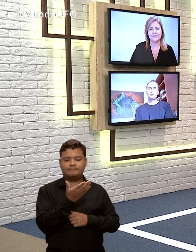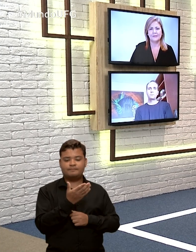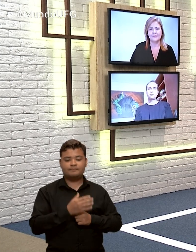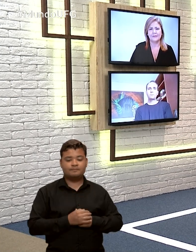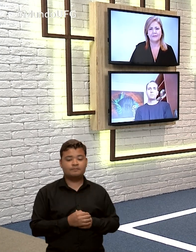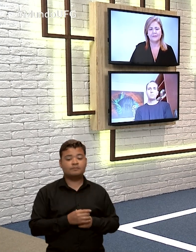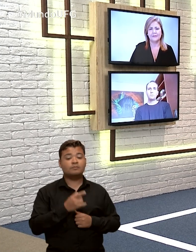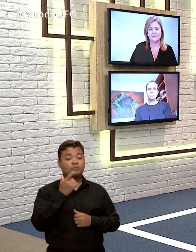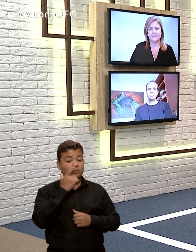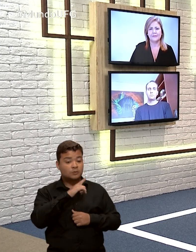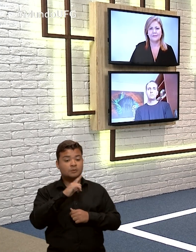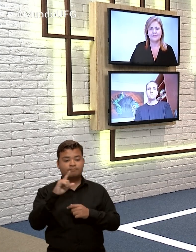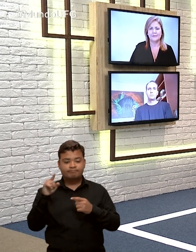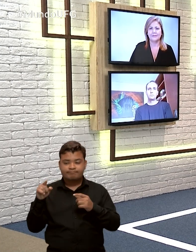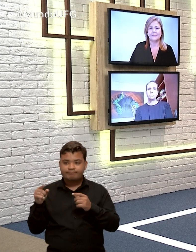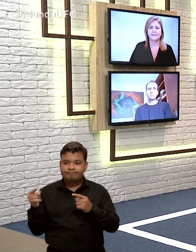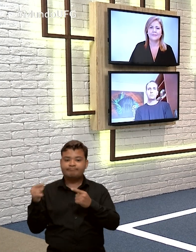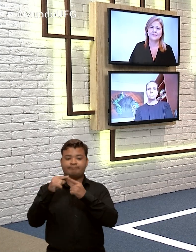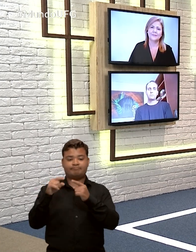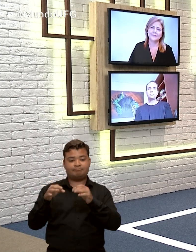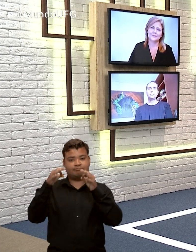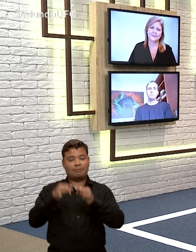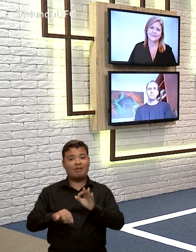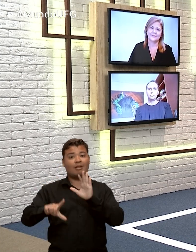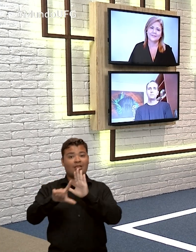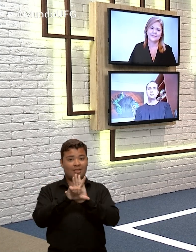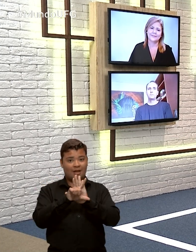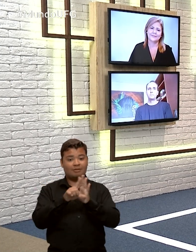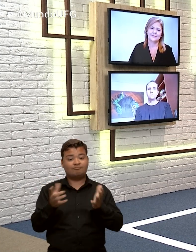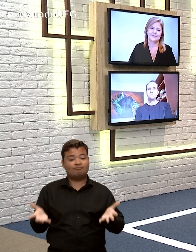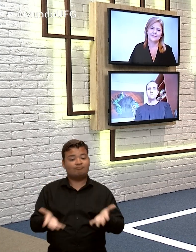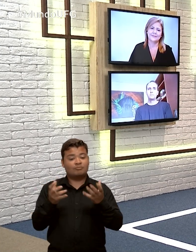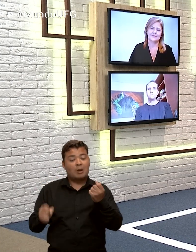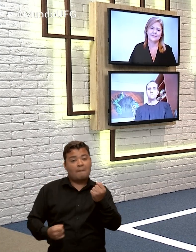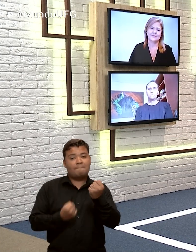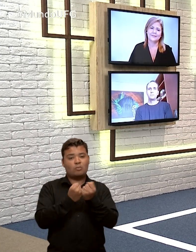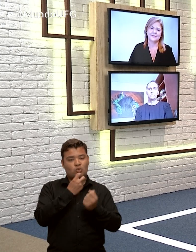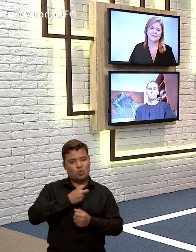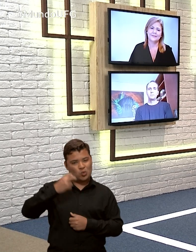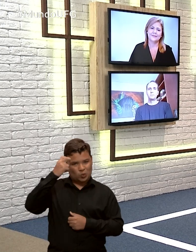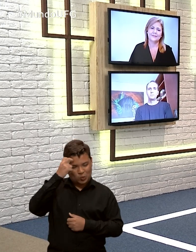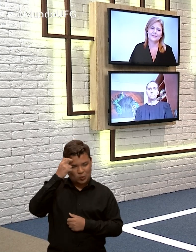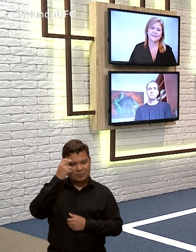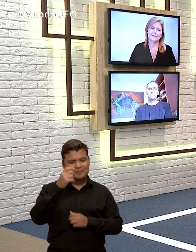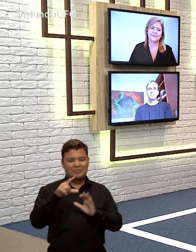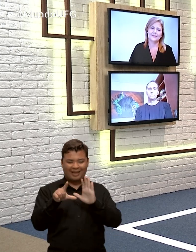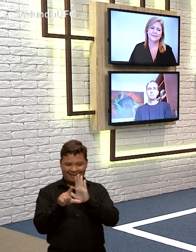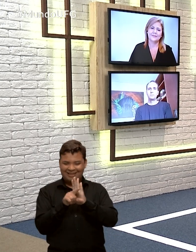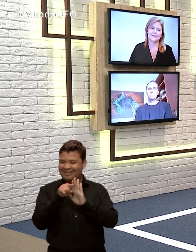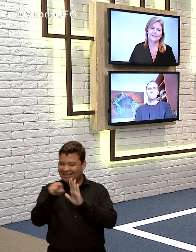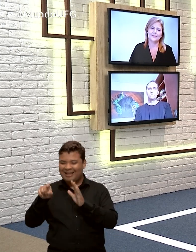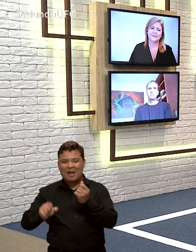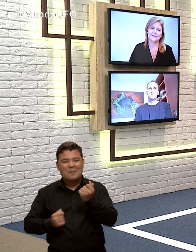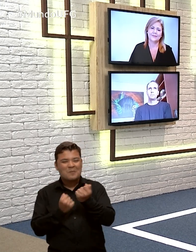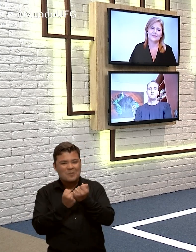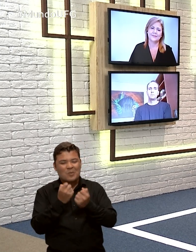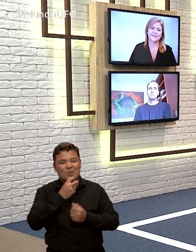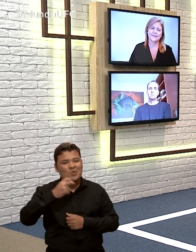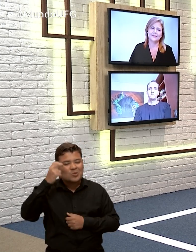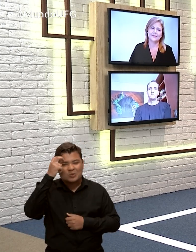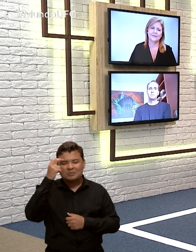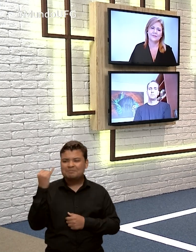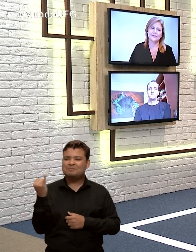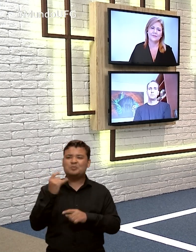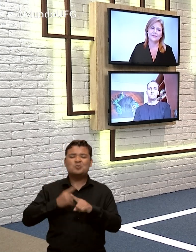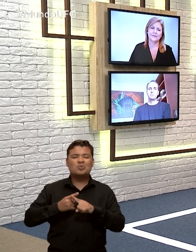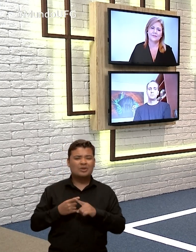na Lei de Incentivo à Cultura. Qual que é o papel dessas leis de incentivo à cultura para tentar garantir também, né, projetos como